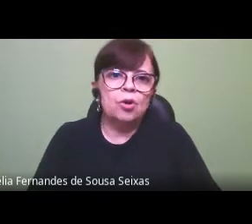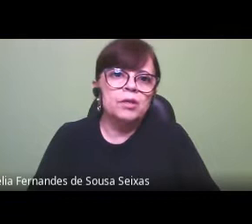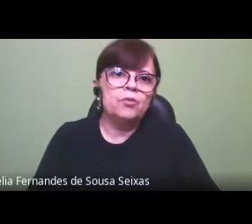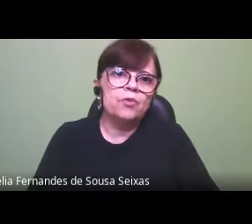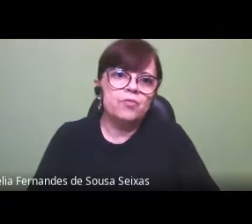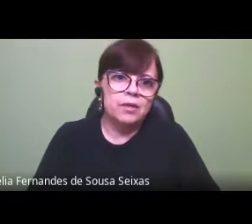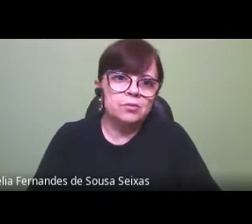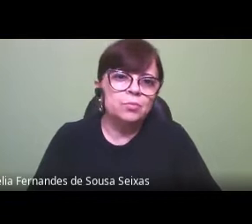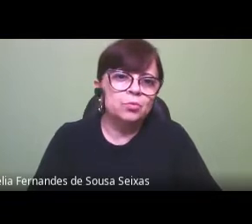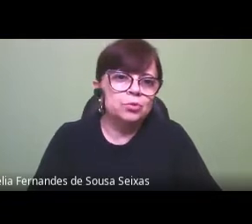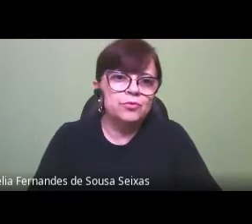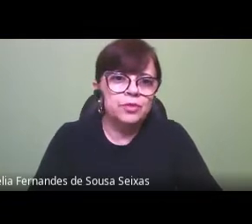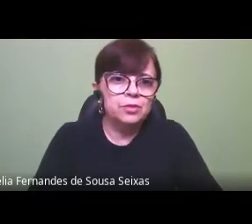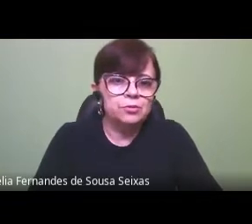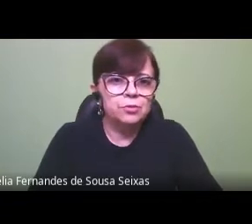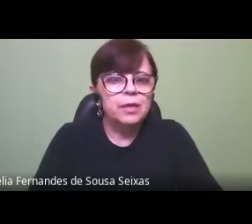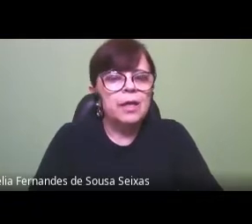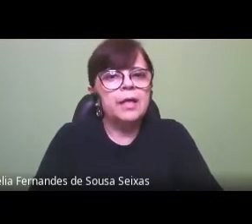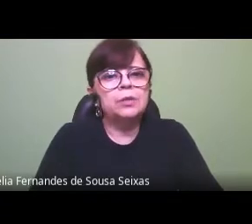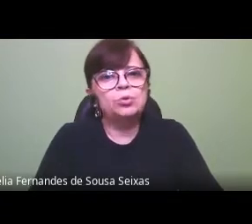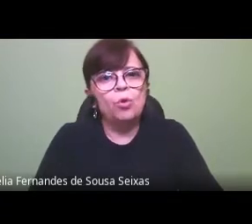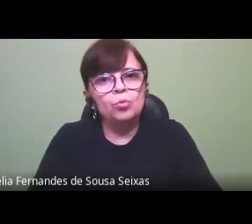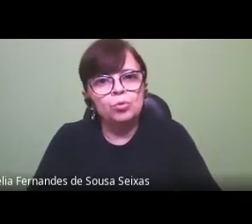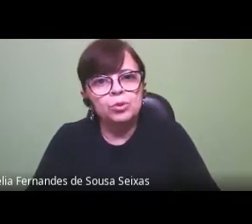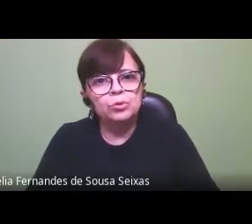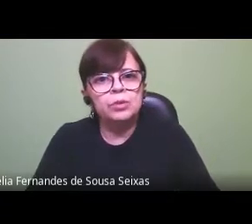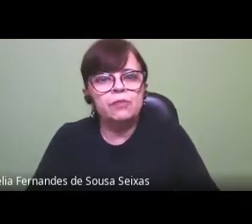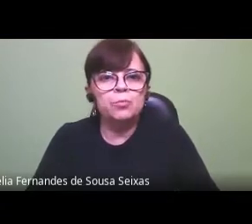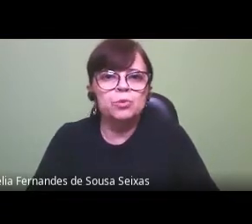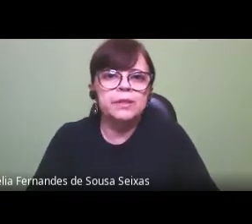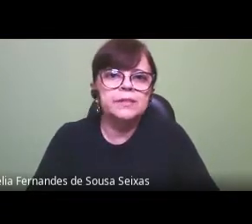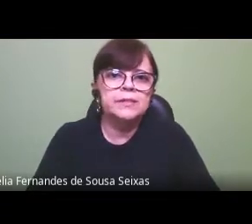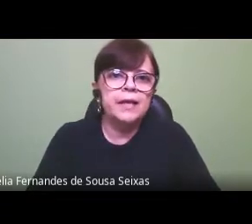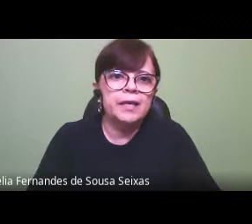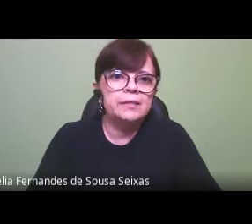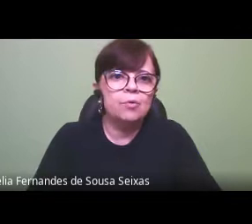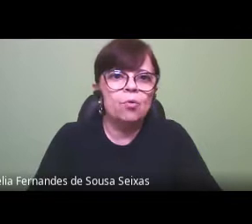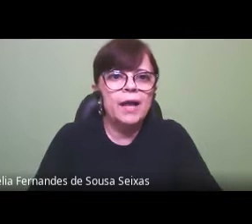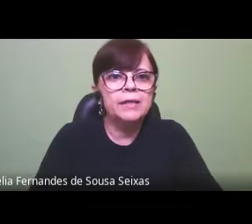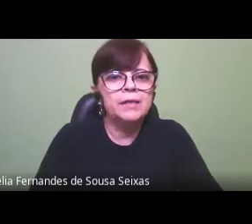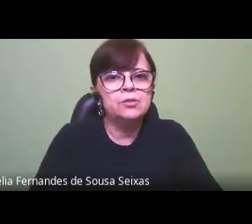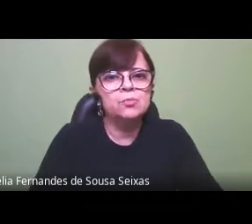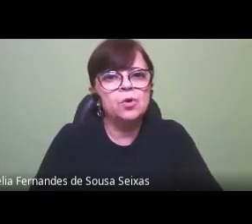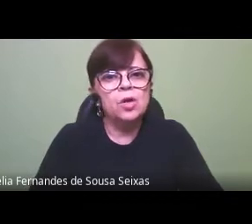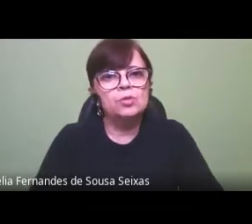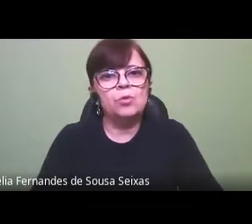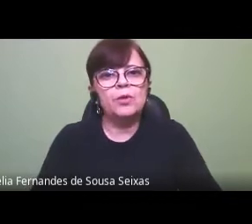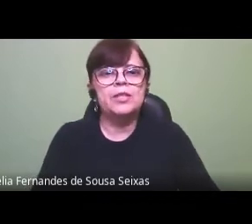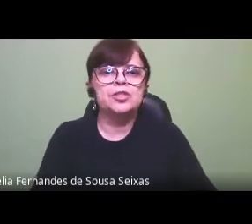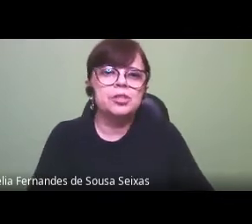A sua história não foi fácil, muito difícil. Ele lutou muito, teve muita resistência com o